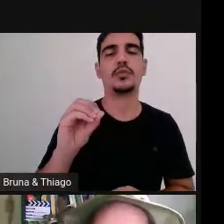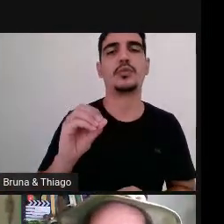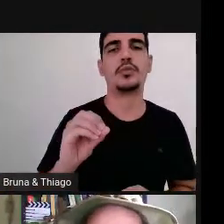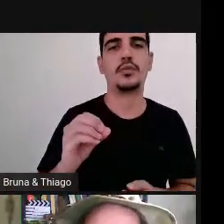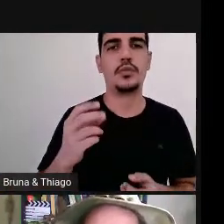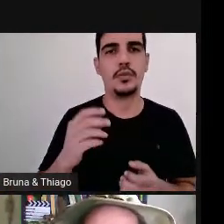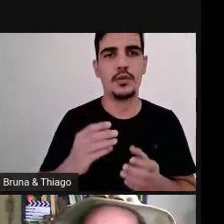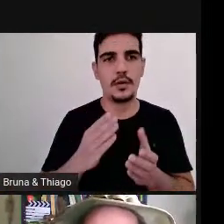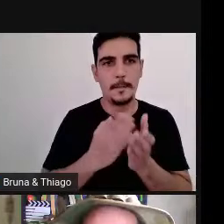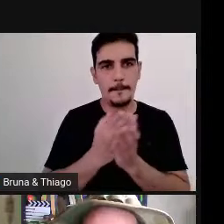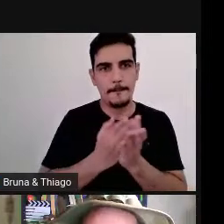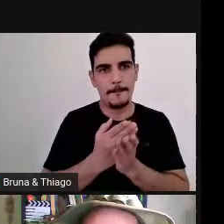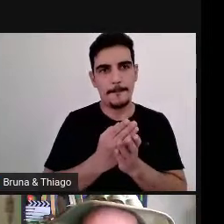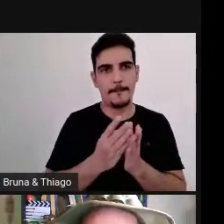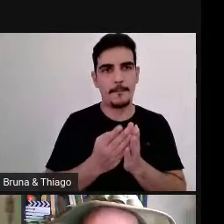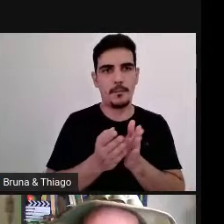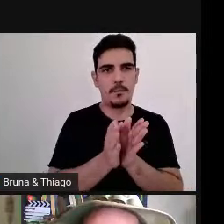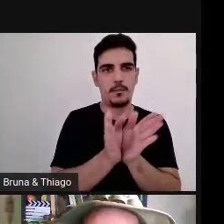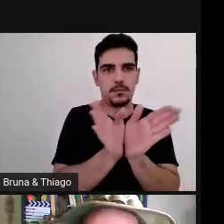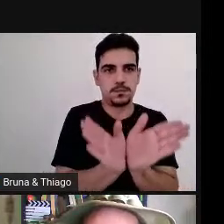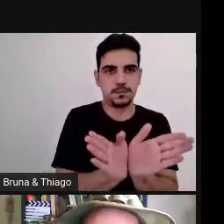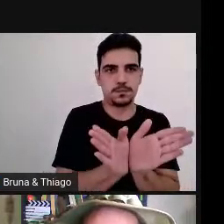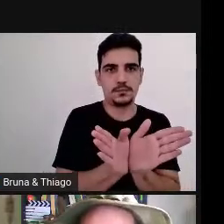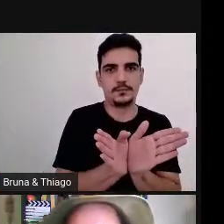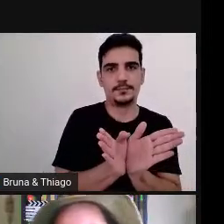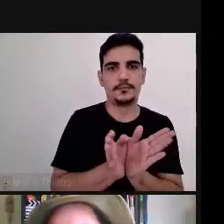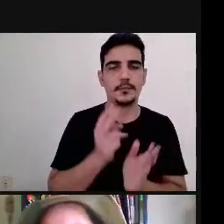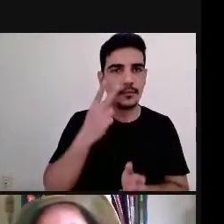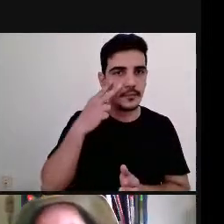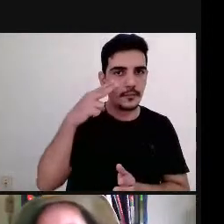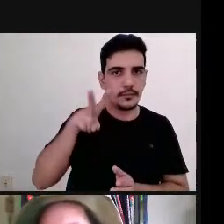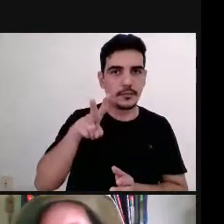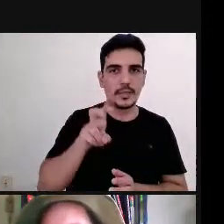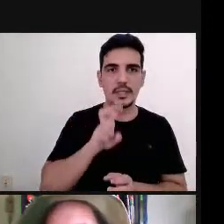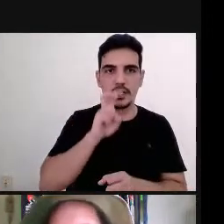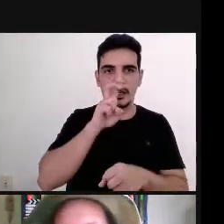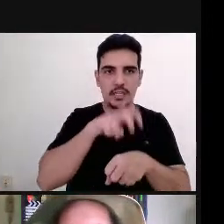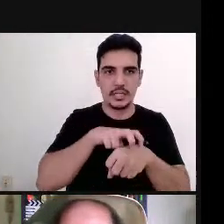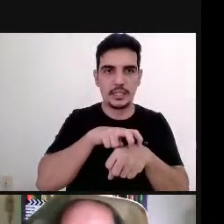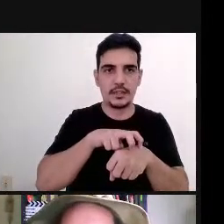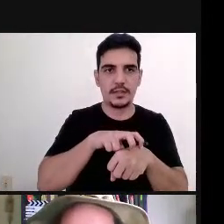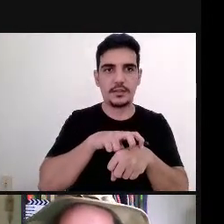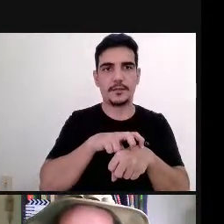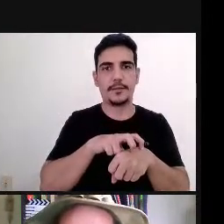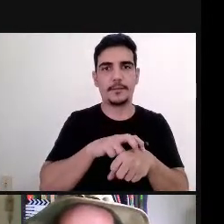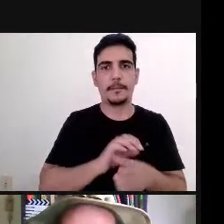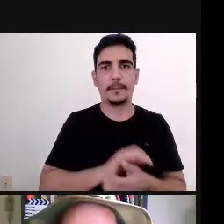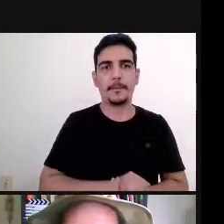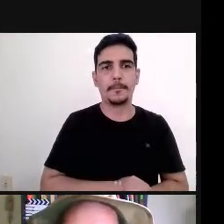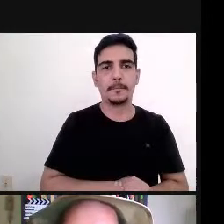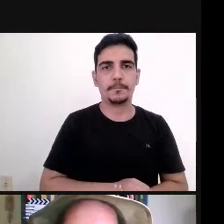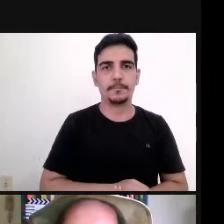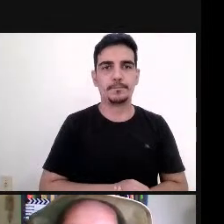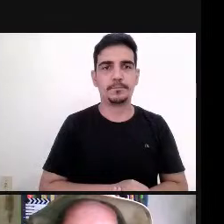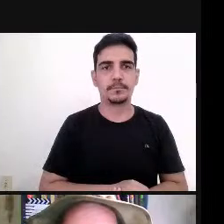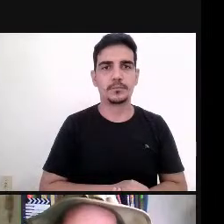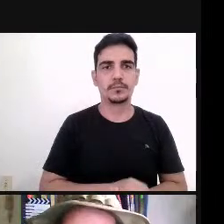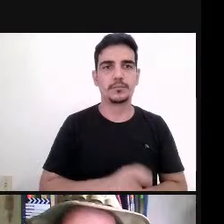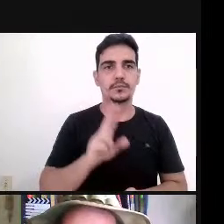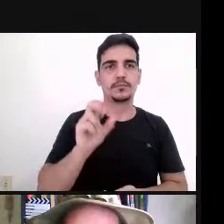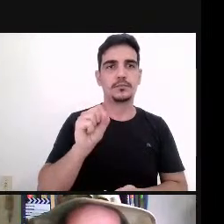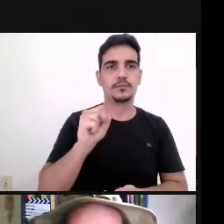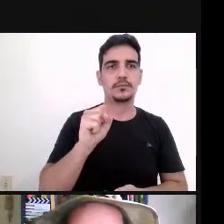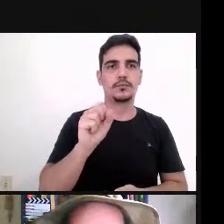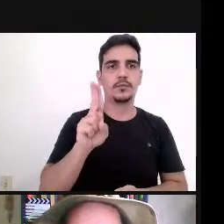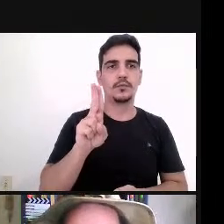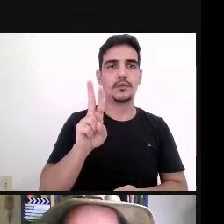abriram, tem essas presas também na mandíbula inferior, né? E aí você tem a dentição solenóglifa da surucucu pico de